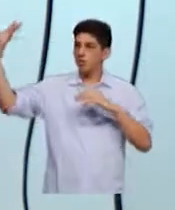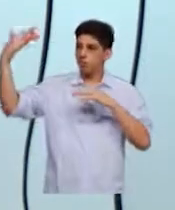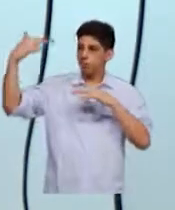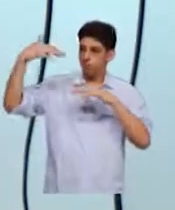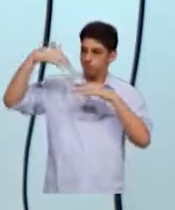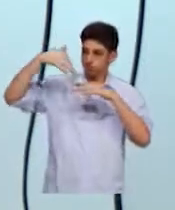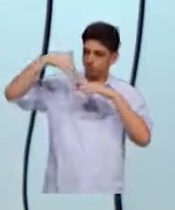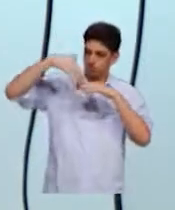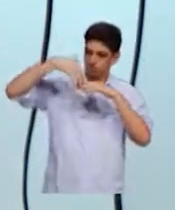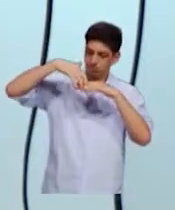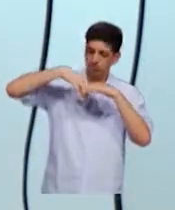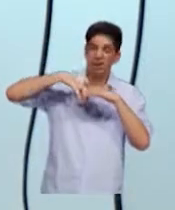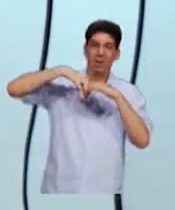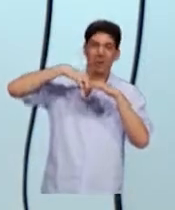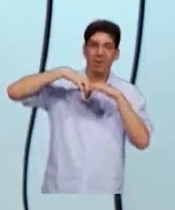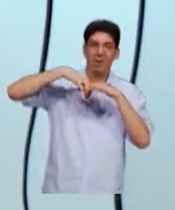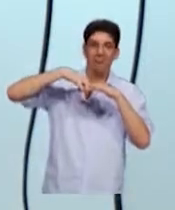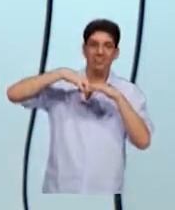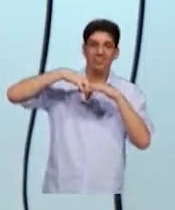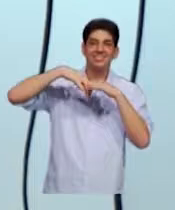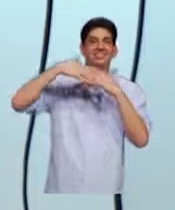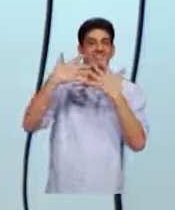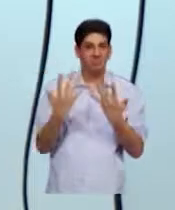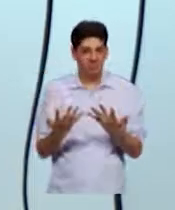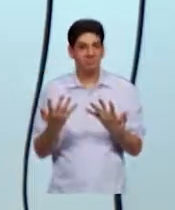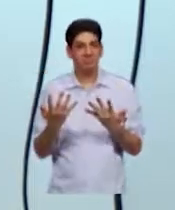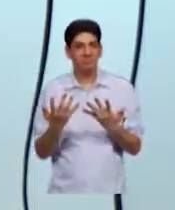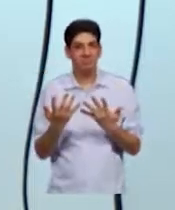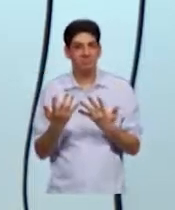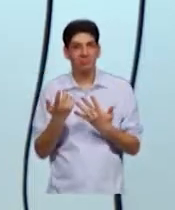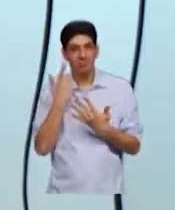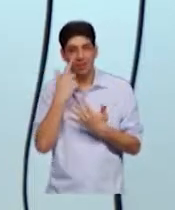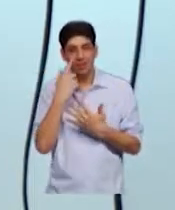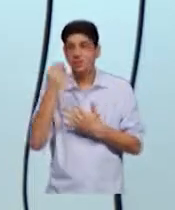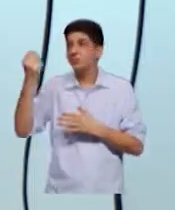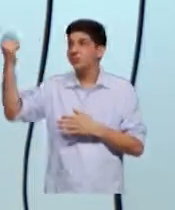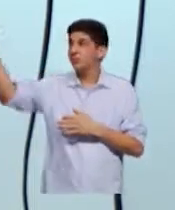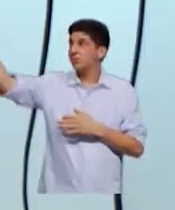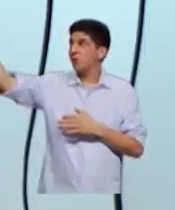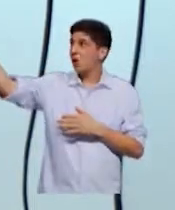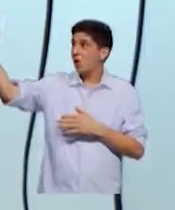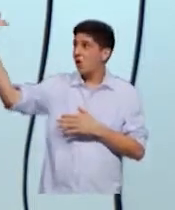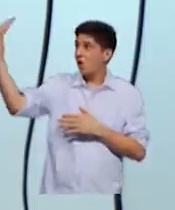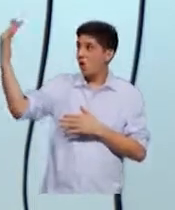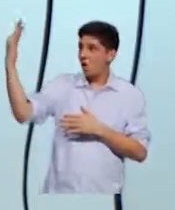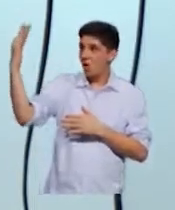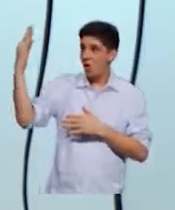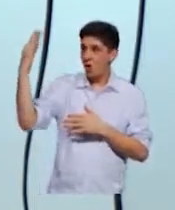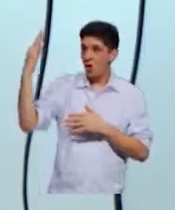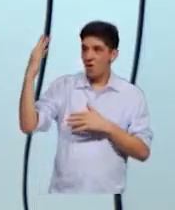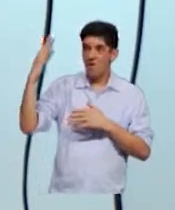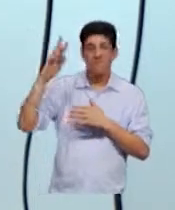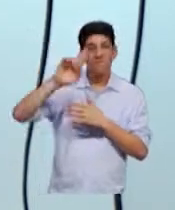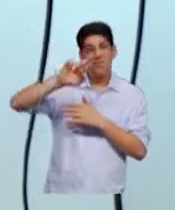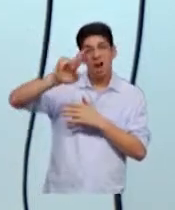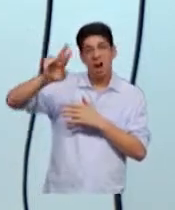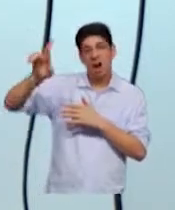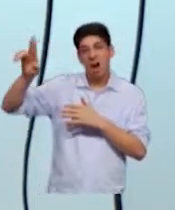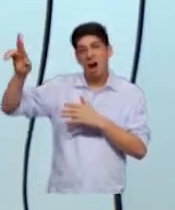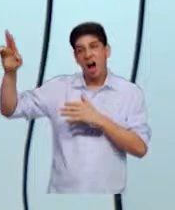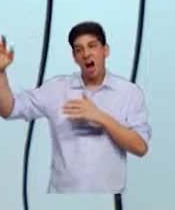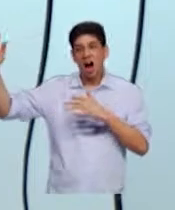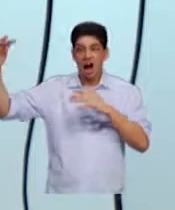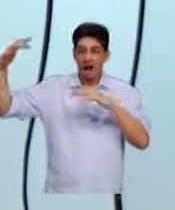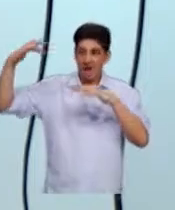essa proteção terrestre, onde os raios solares chegam, são filtrados de forma que chegue até nós uns